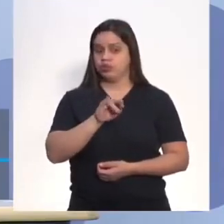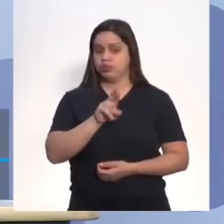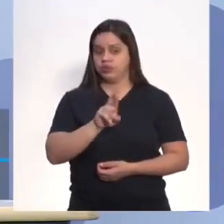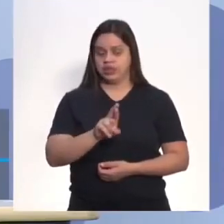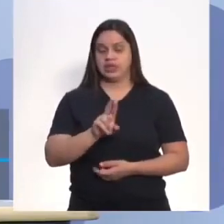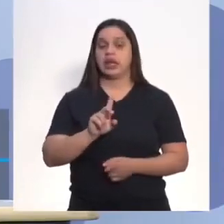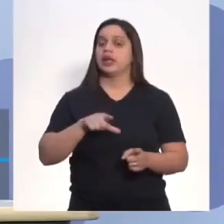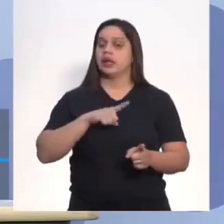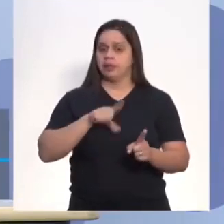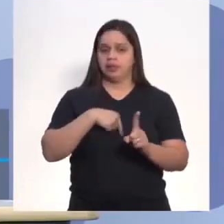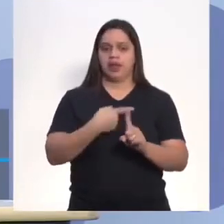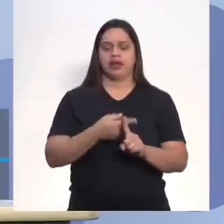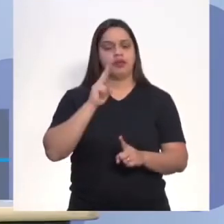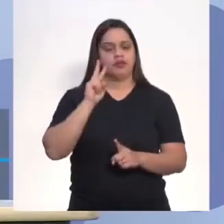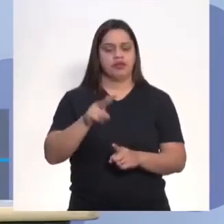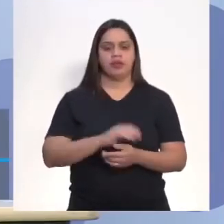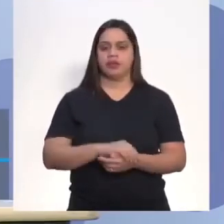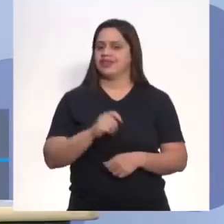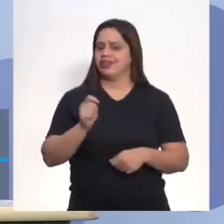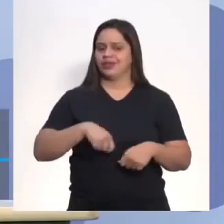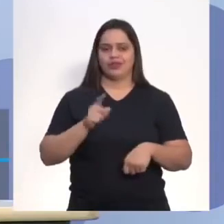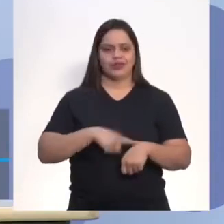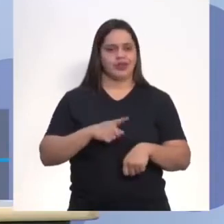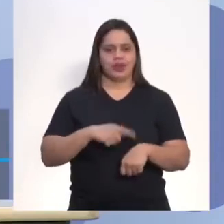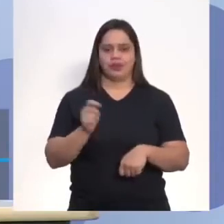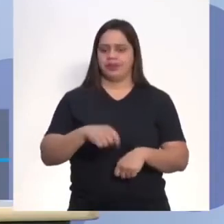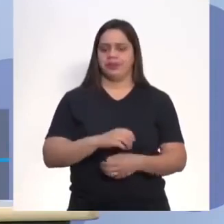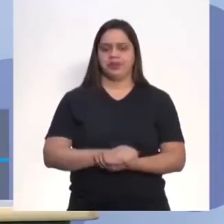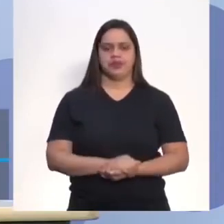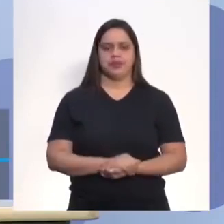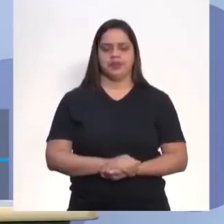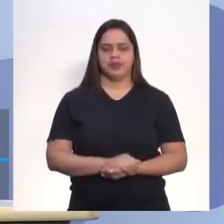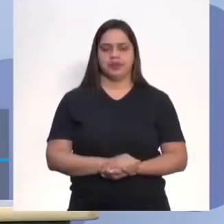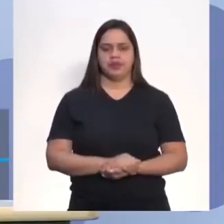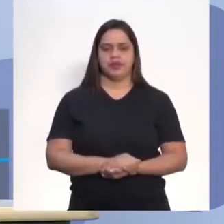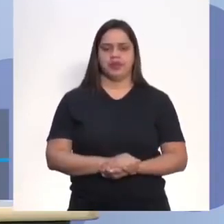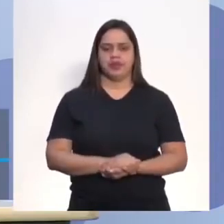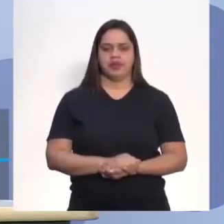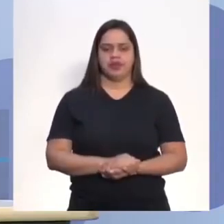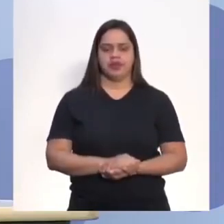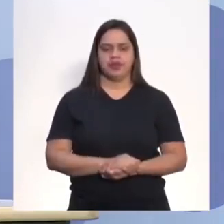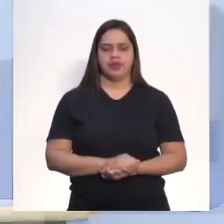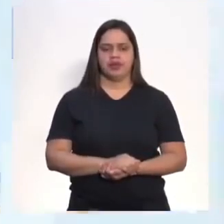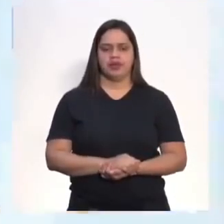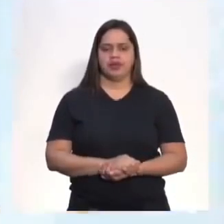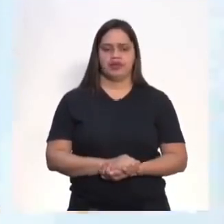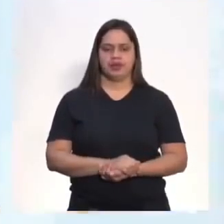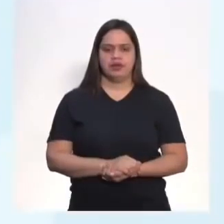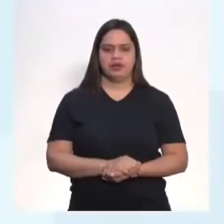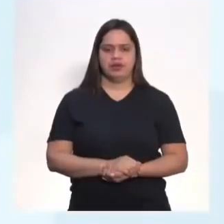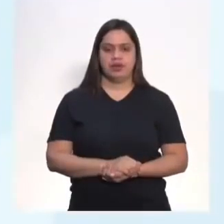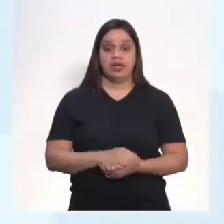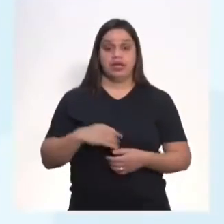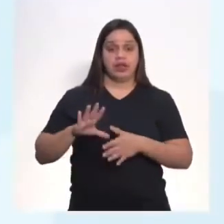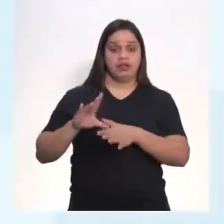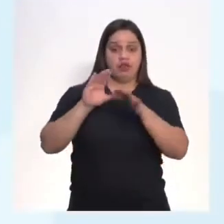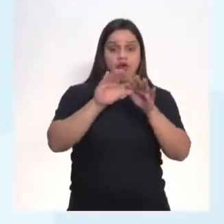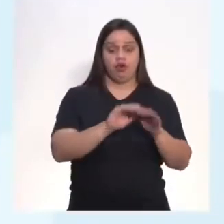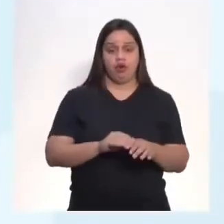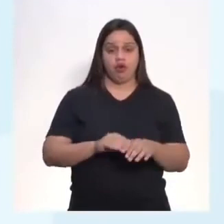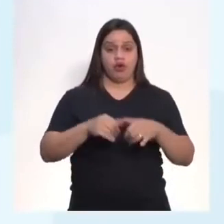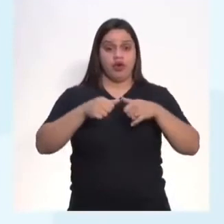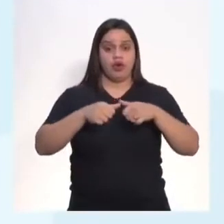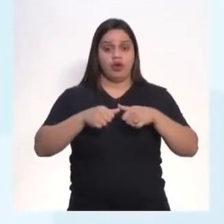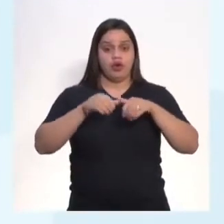um. Eu vou passar aqui, ó. Vamos lá, porque senão não dá tempo. Bora. Então, temos voou lá em cima, certo? Ficou embaixo